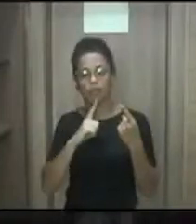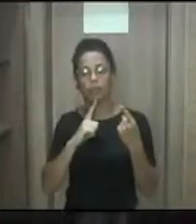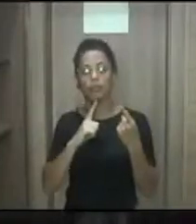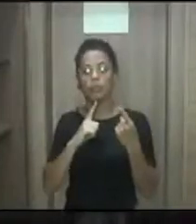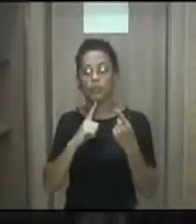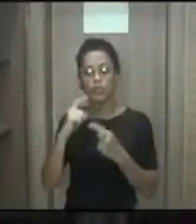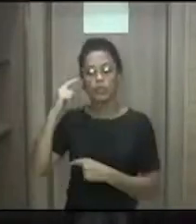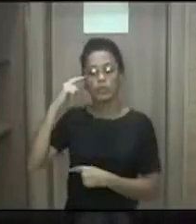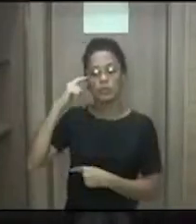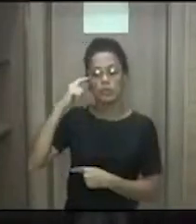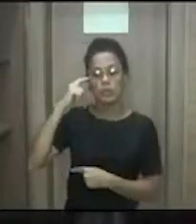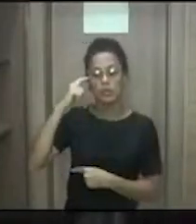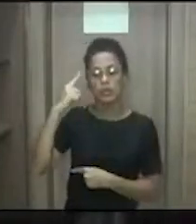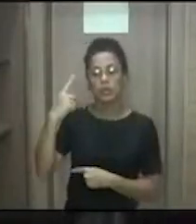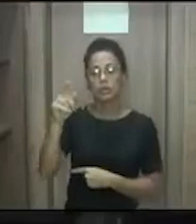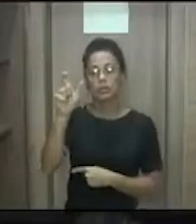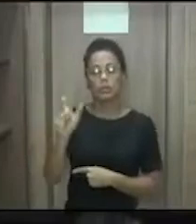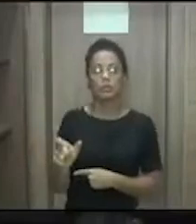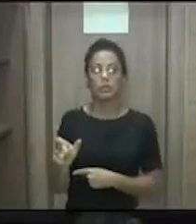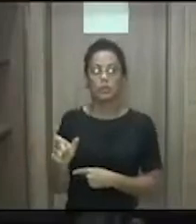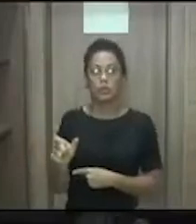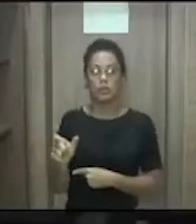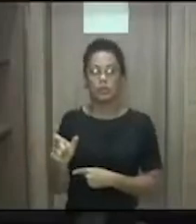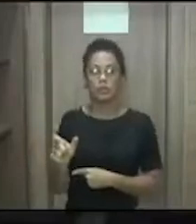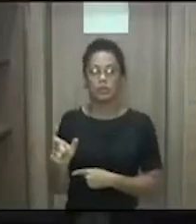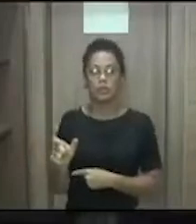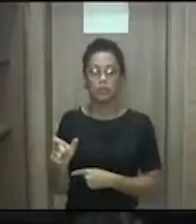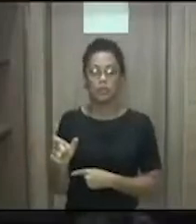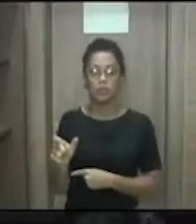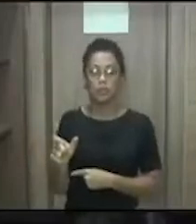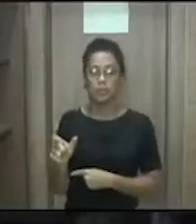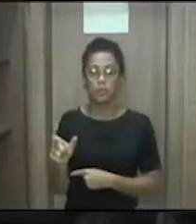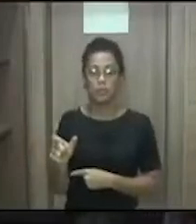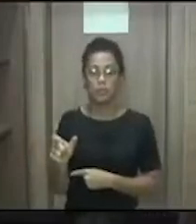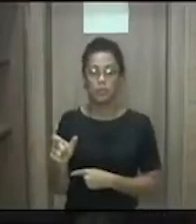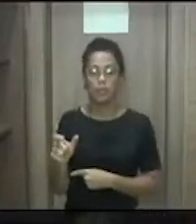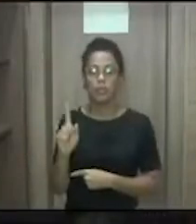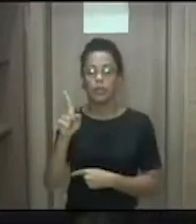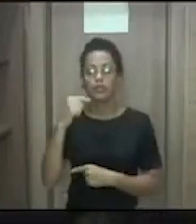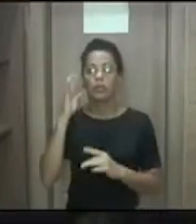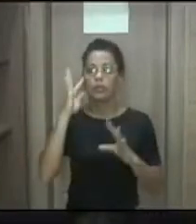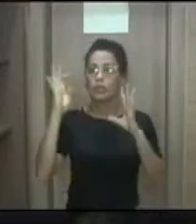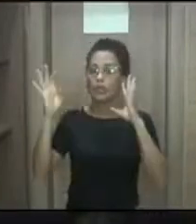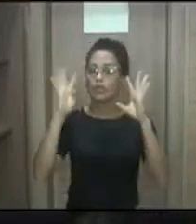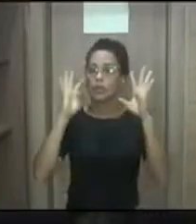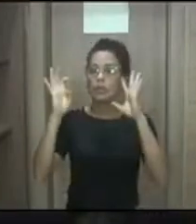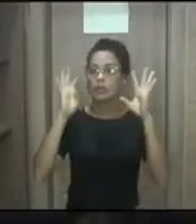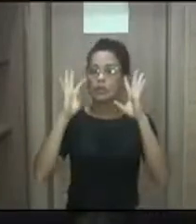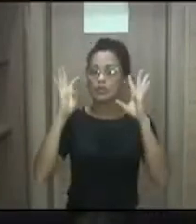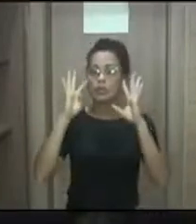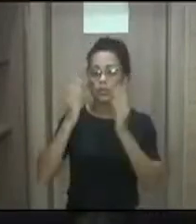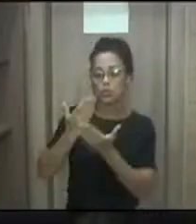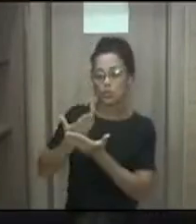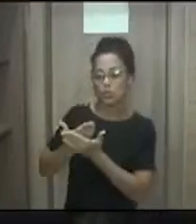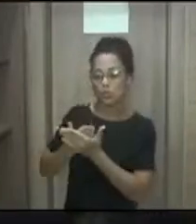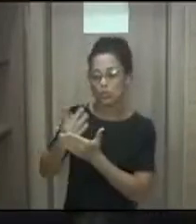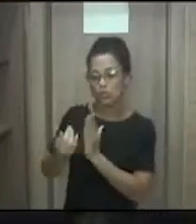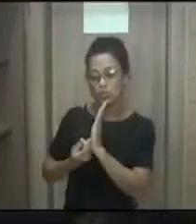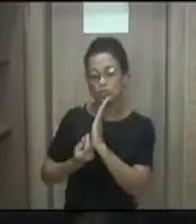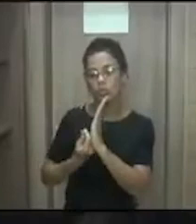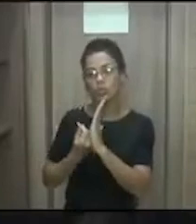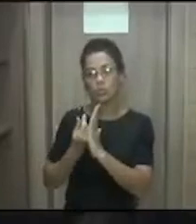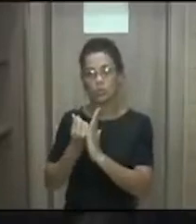chega, né? Quais são os efeitos desse modelo. E aí, refletindo especificamente os estudos de custo, foi